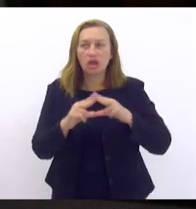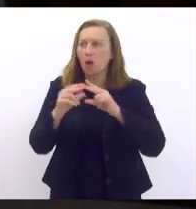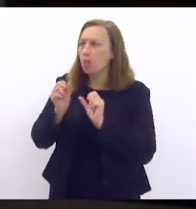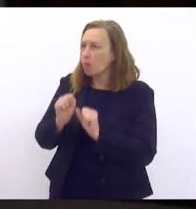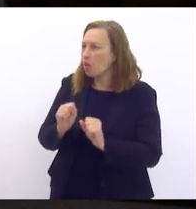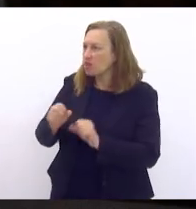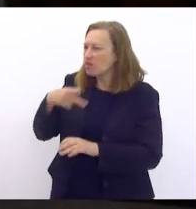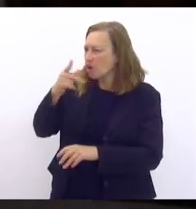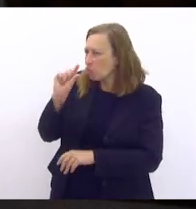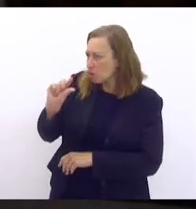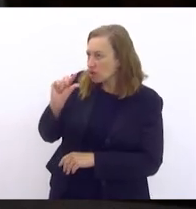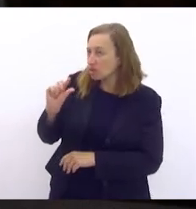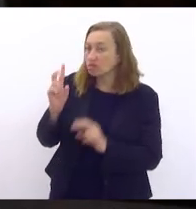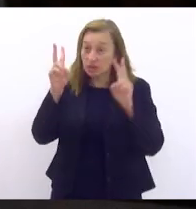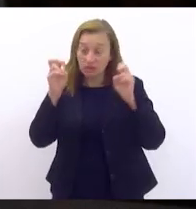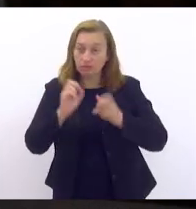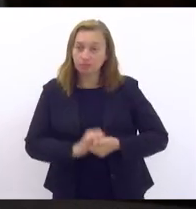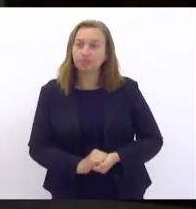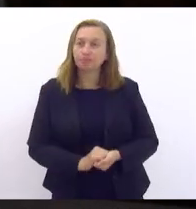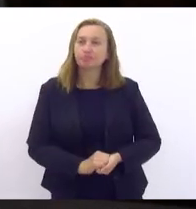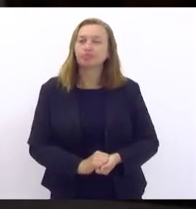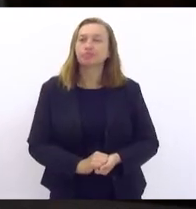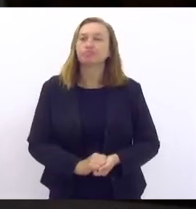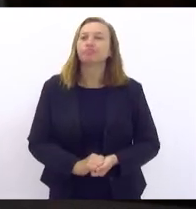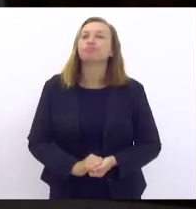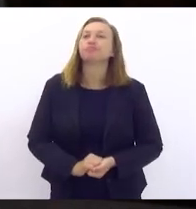contar um pouquinho para a gente sobre isso